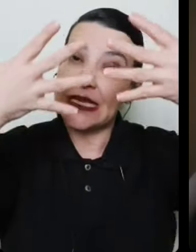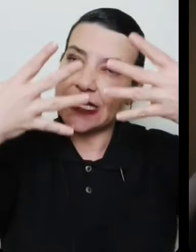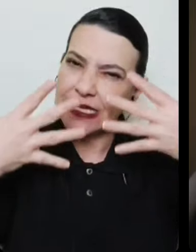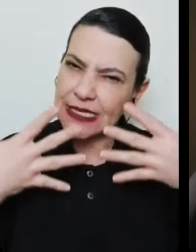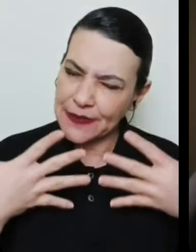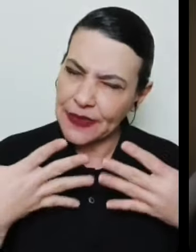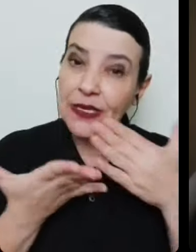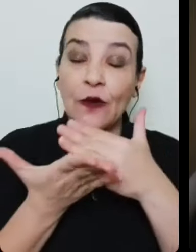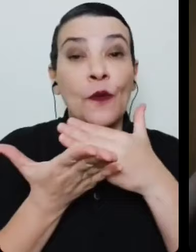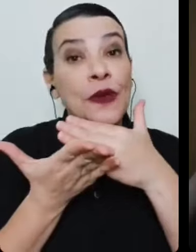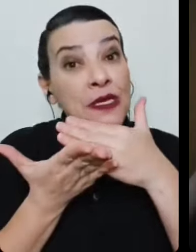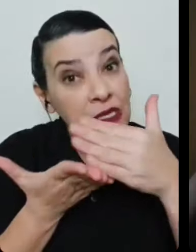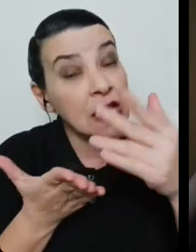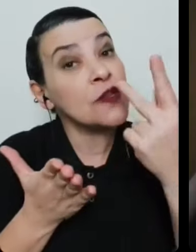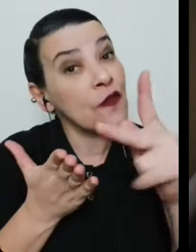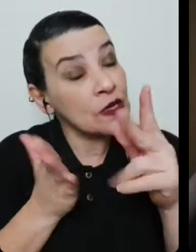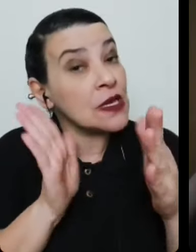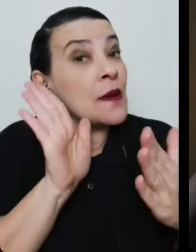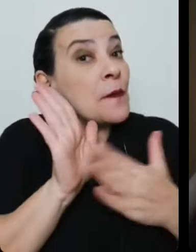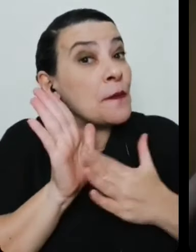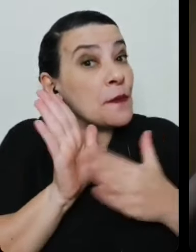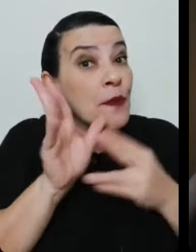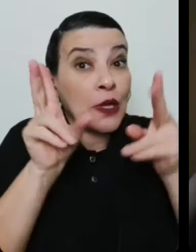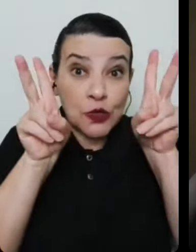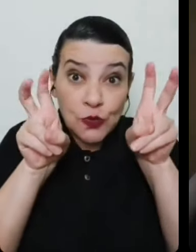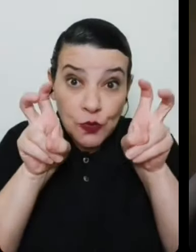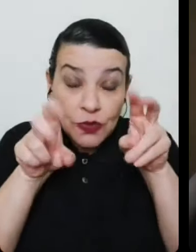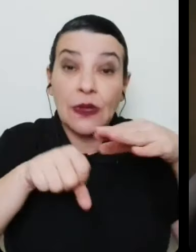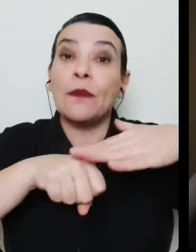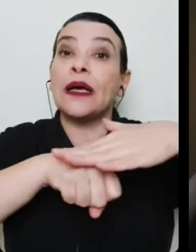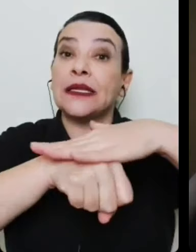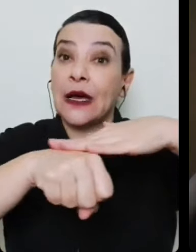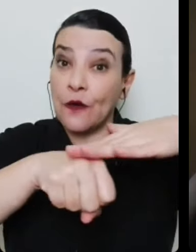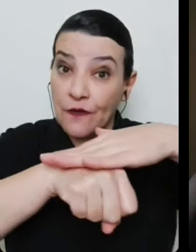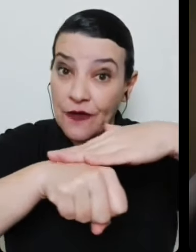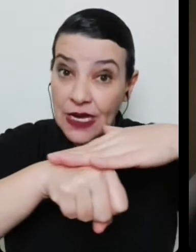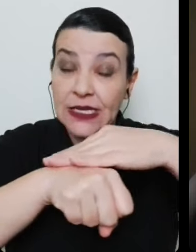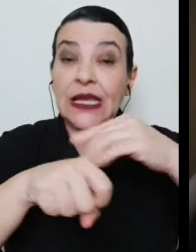começasse, você que propôs o título, né, dessa conversa e Sim.